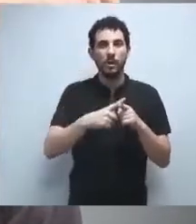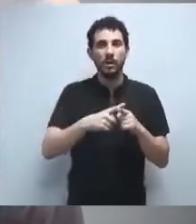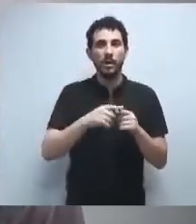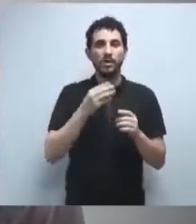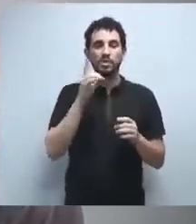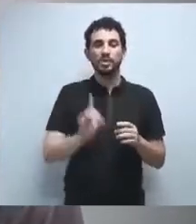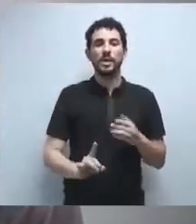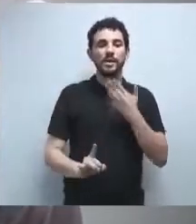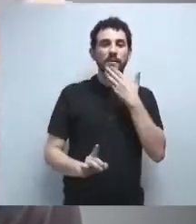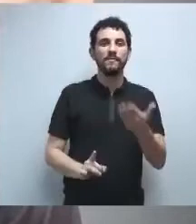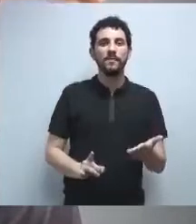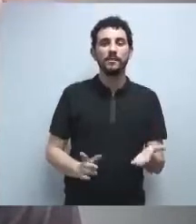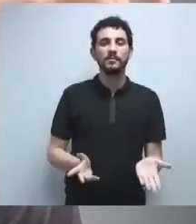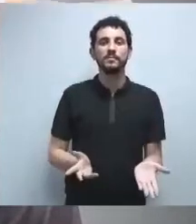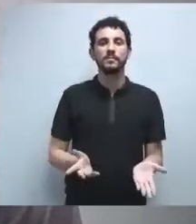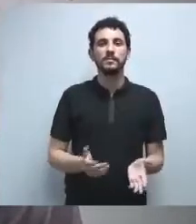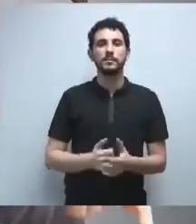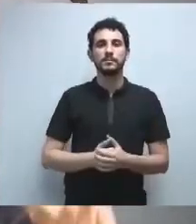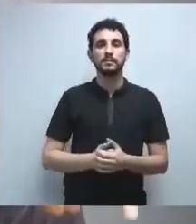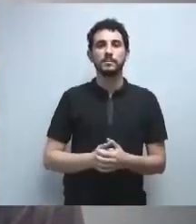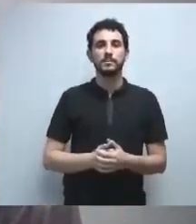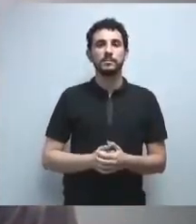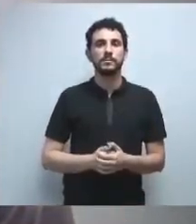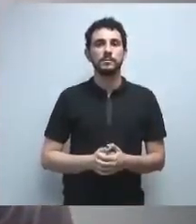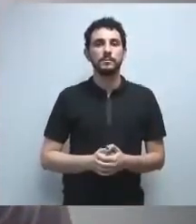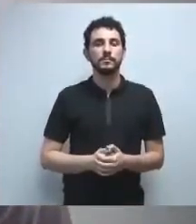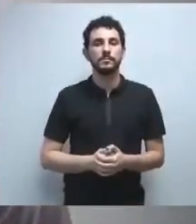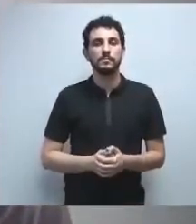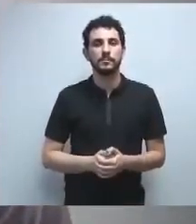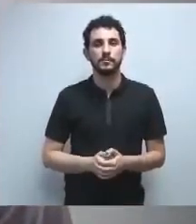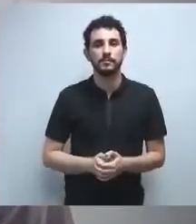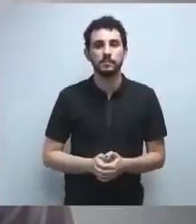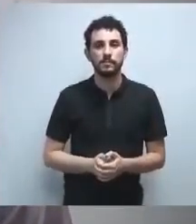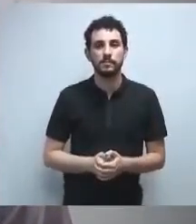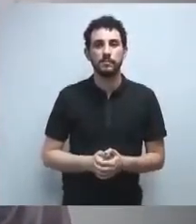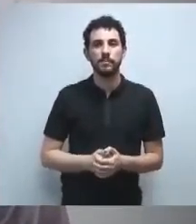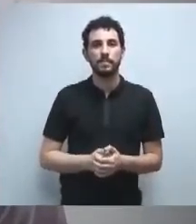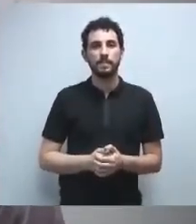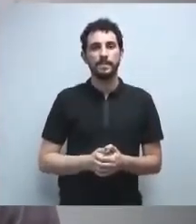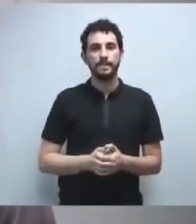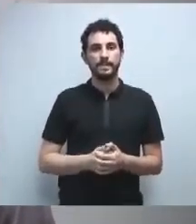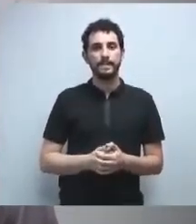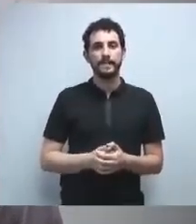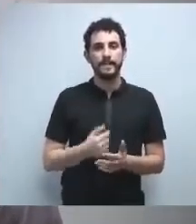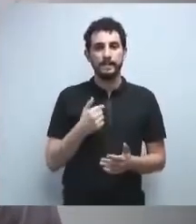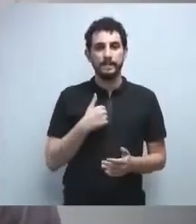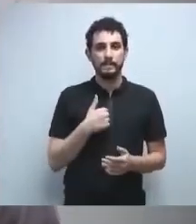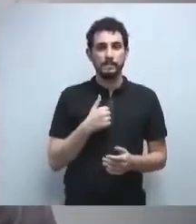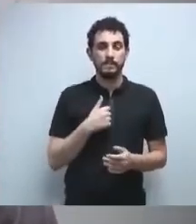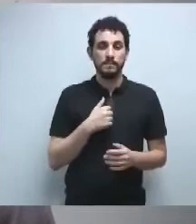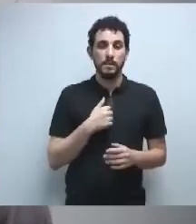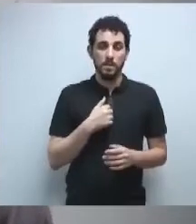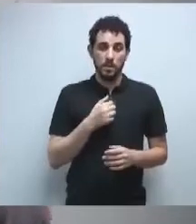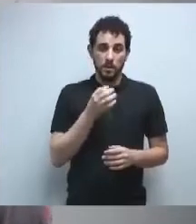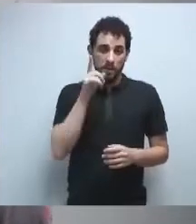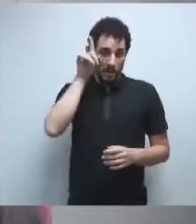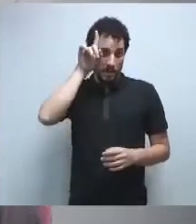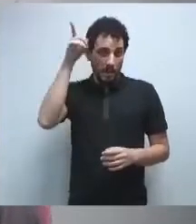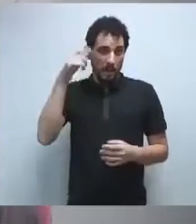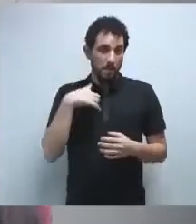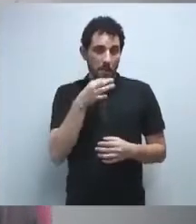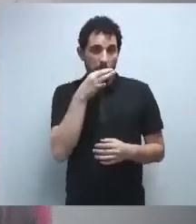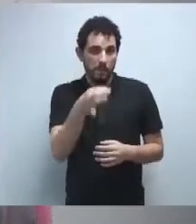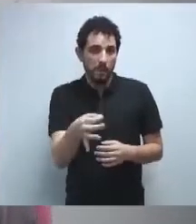defesa suprema instância essa é esse é o meu fundamento para ser contra